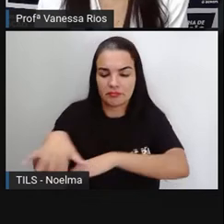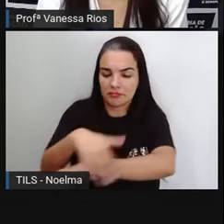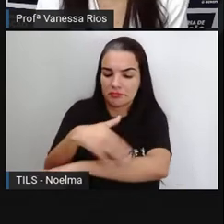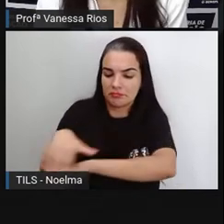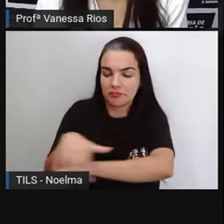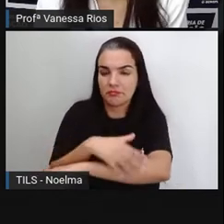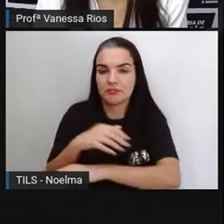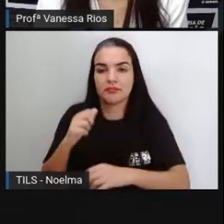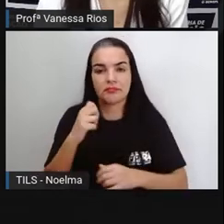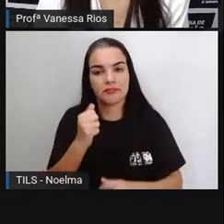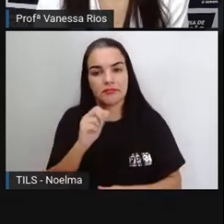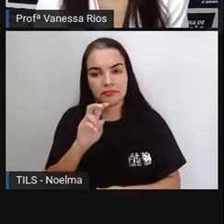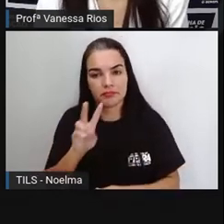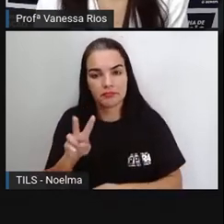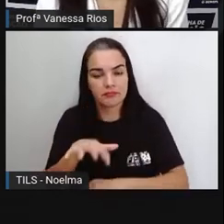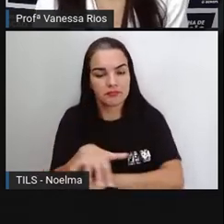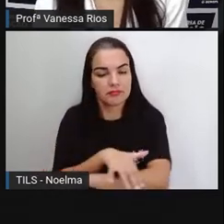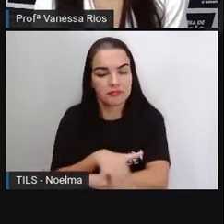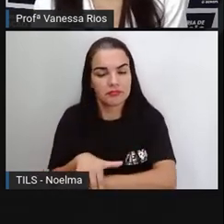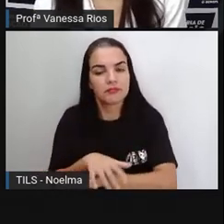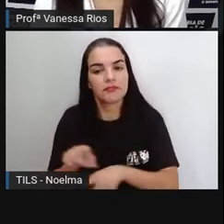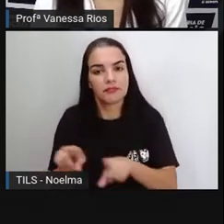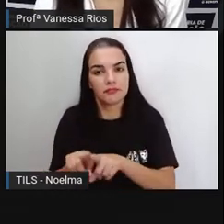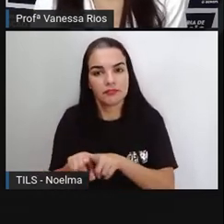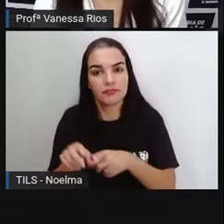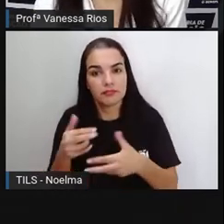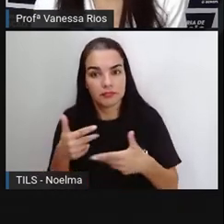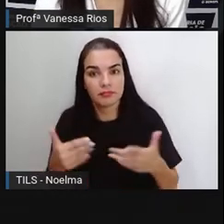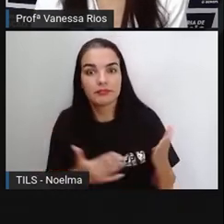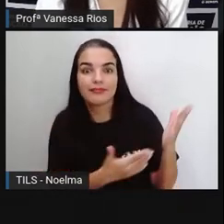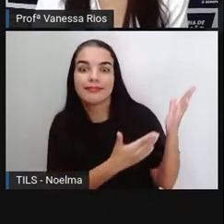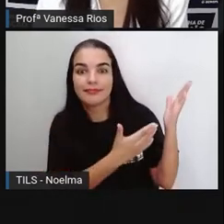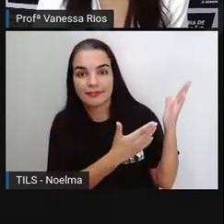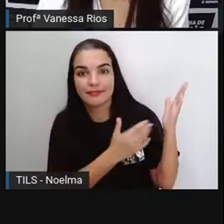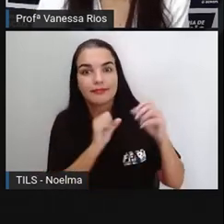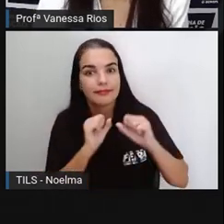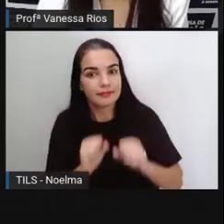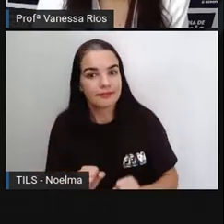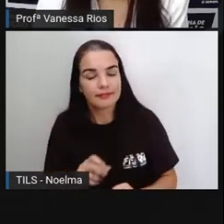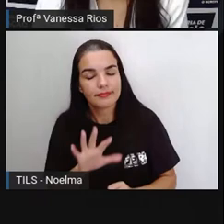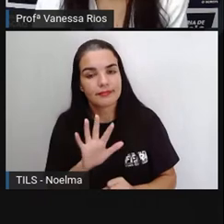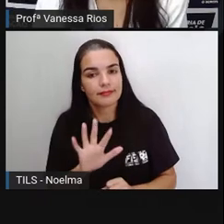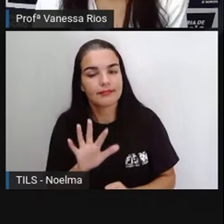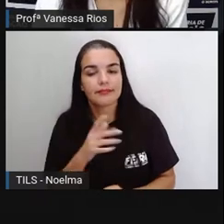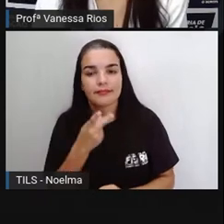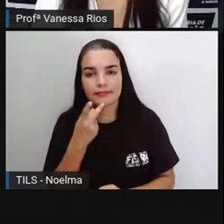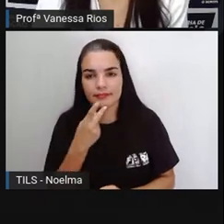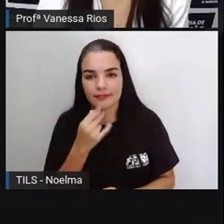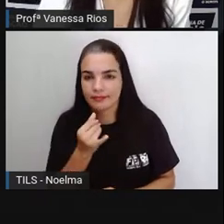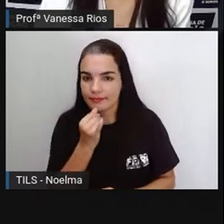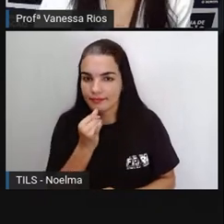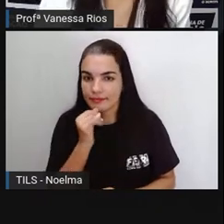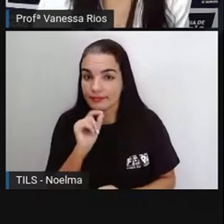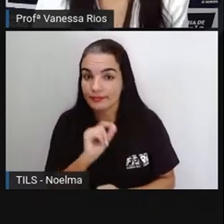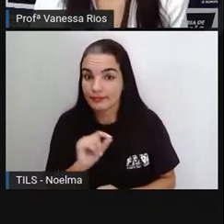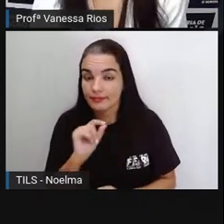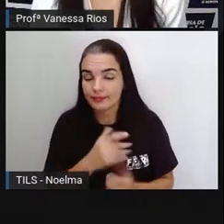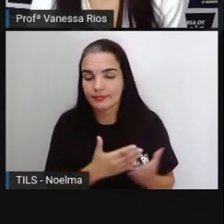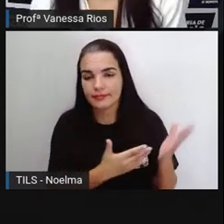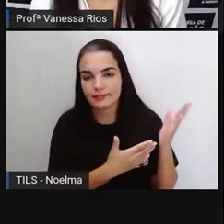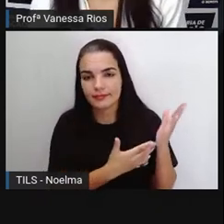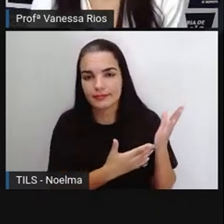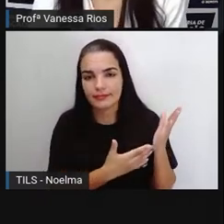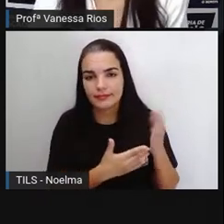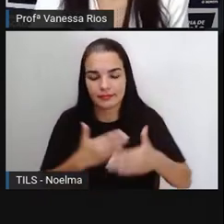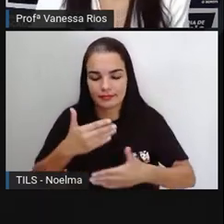das avenidas. Então, são esses tipos de materiais que nós podemos citar como exemplo, né? O cimento,